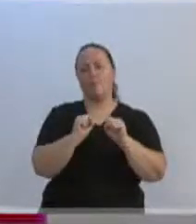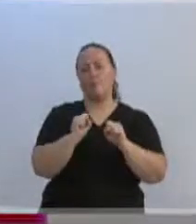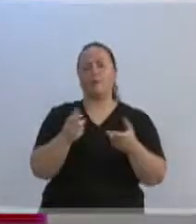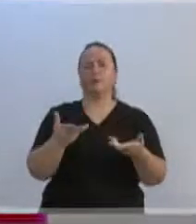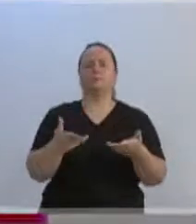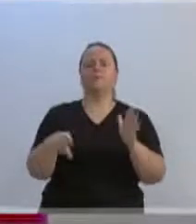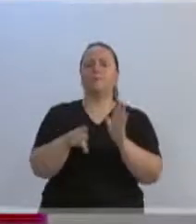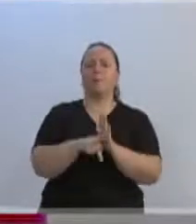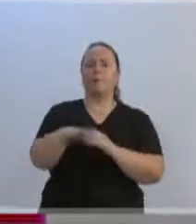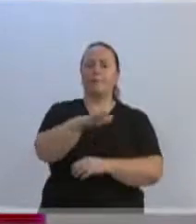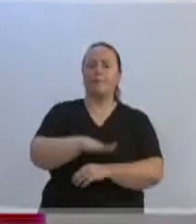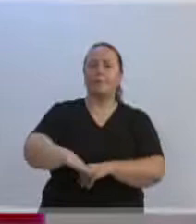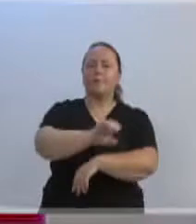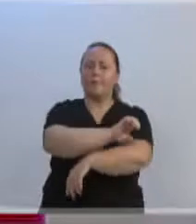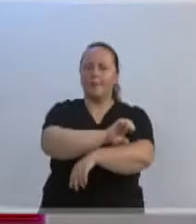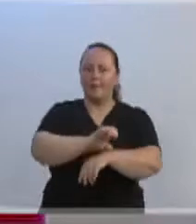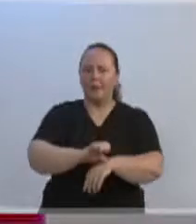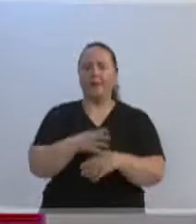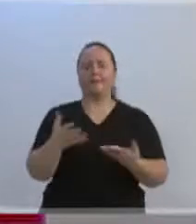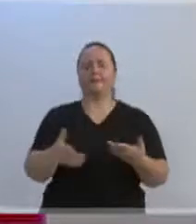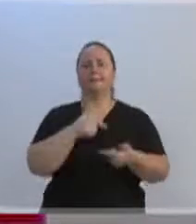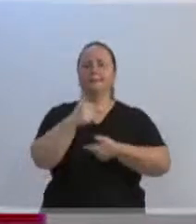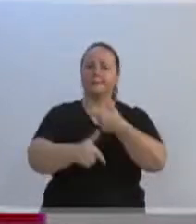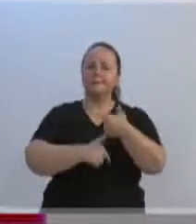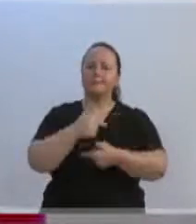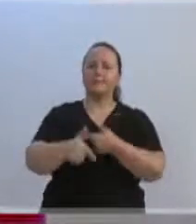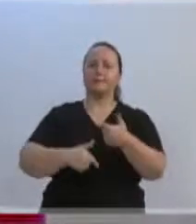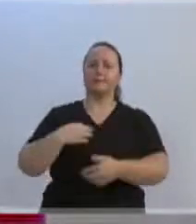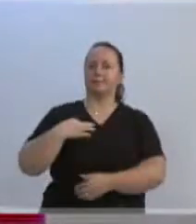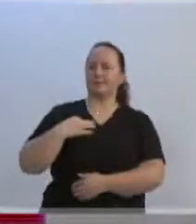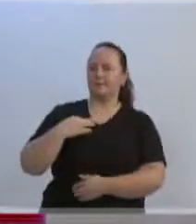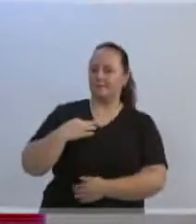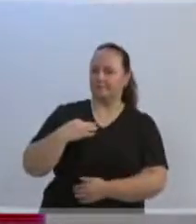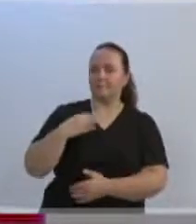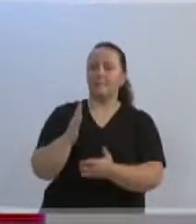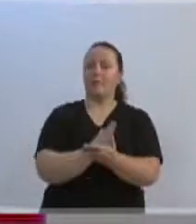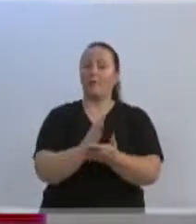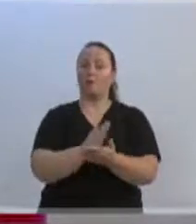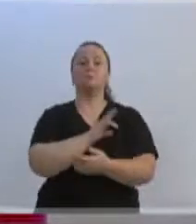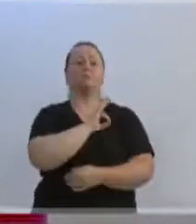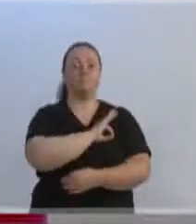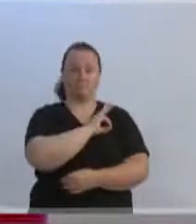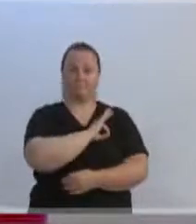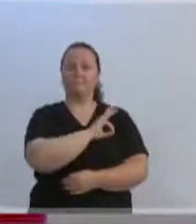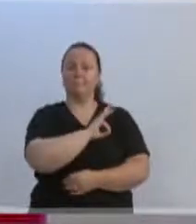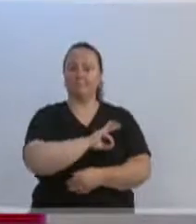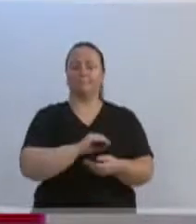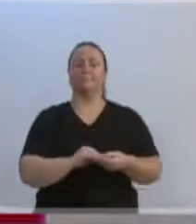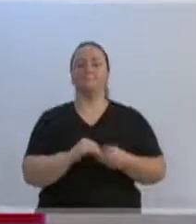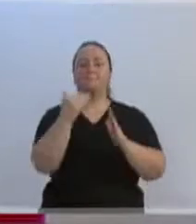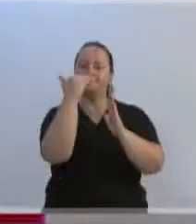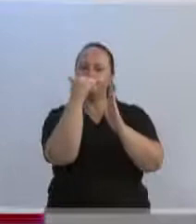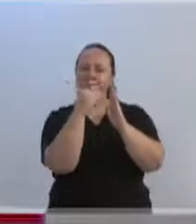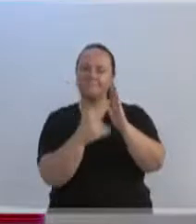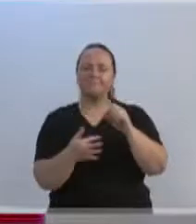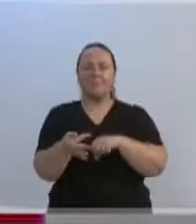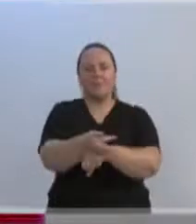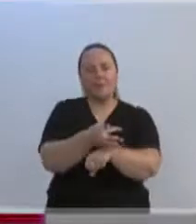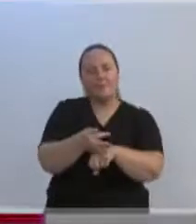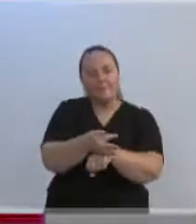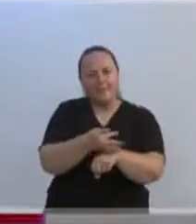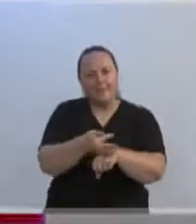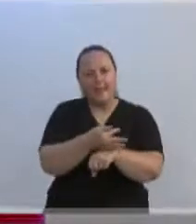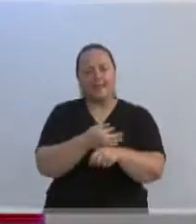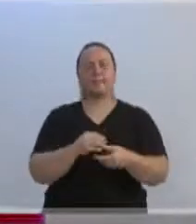educadores programas de trabalho voluntário sendo alguns remunerados programas de férias programas de